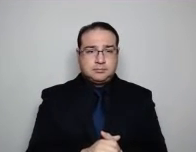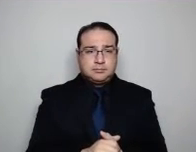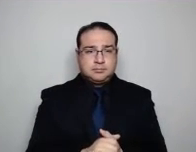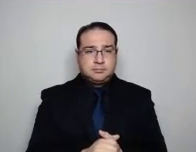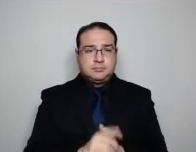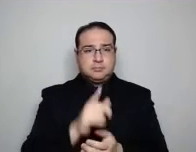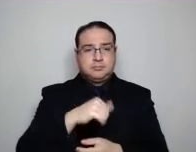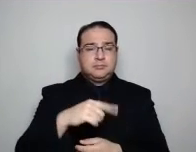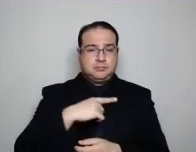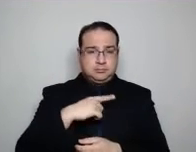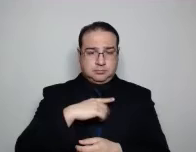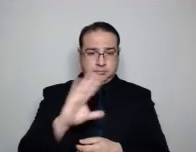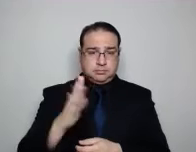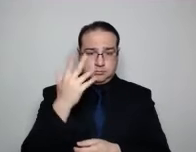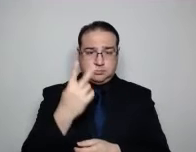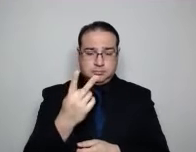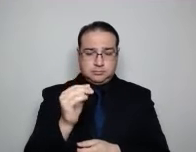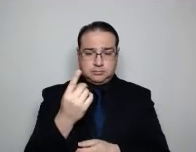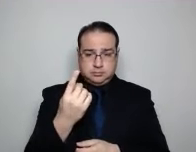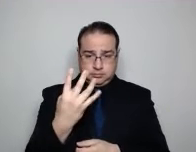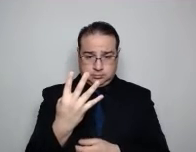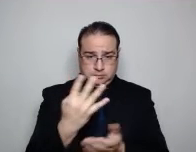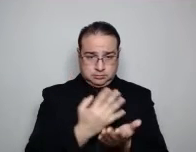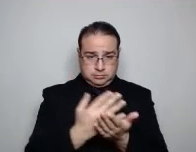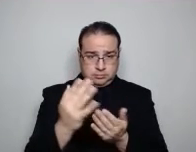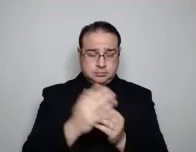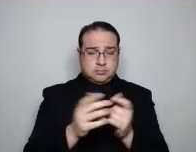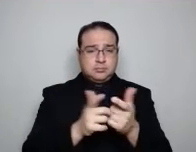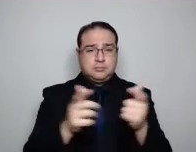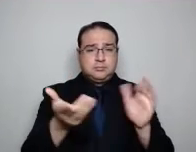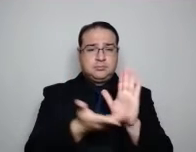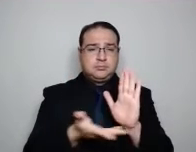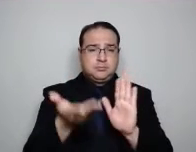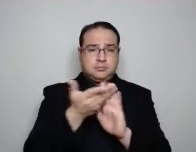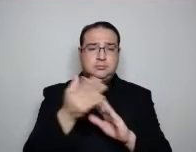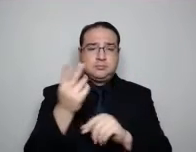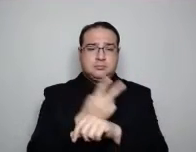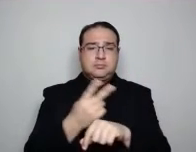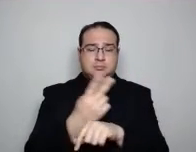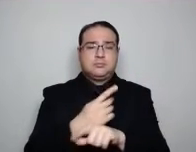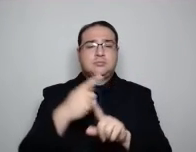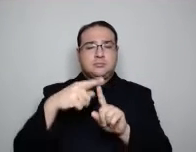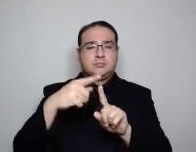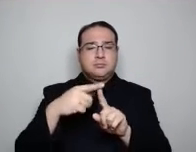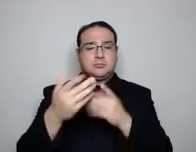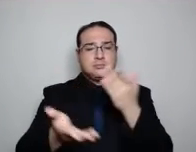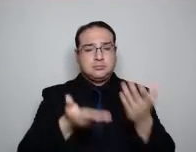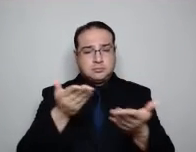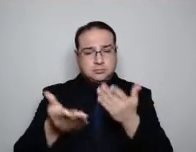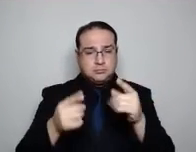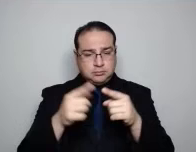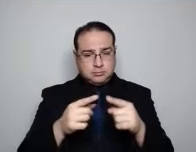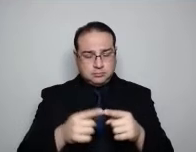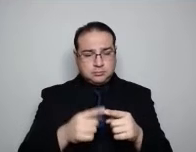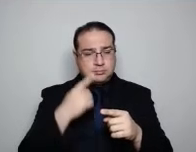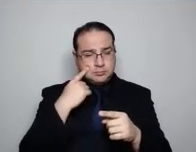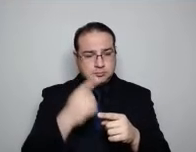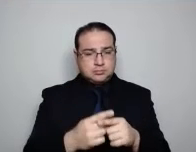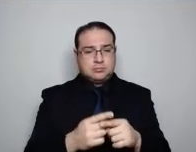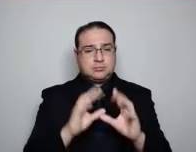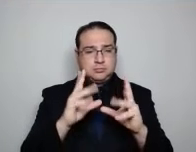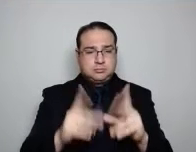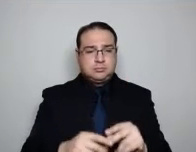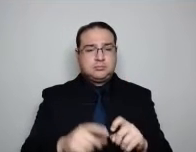desde 2014, um aumento muito grande da procura desse tipo de tratamento, procedimentos, né, de